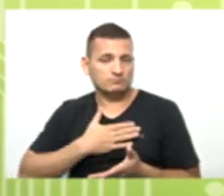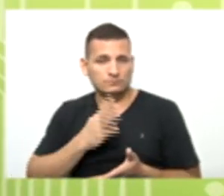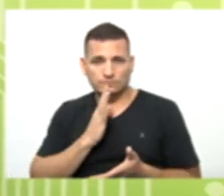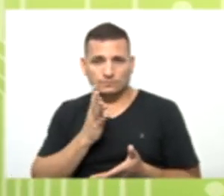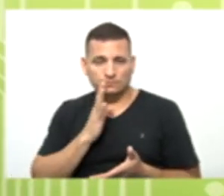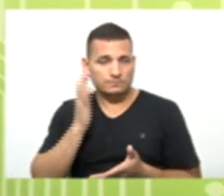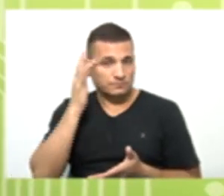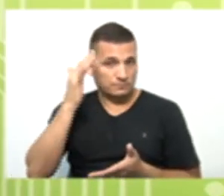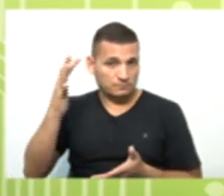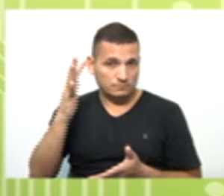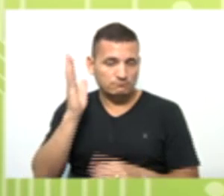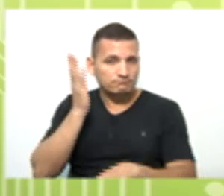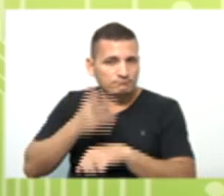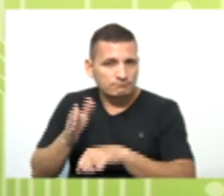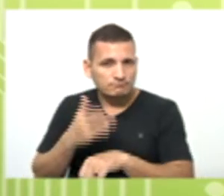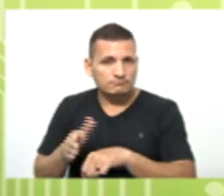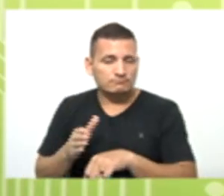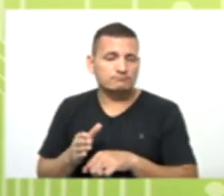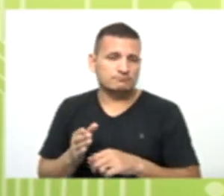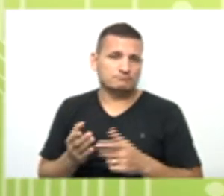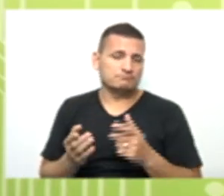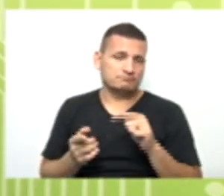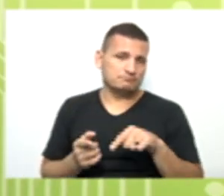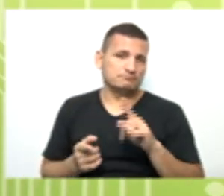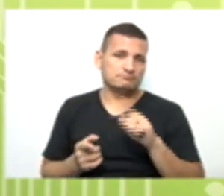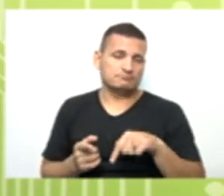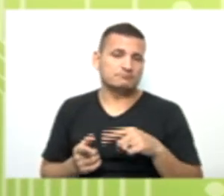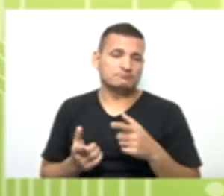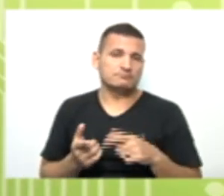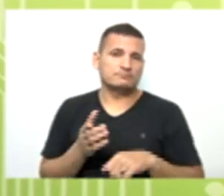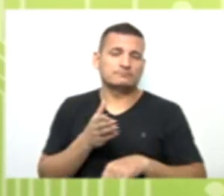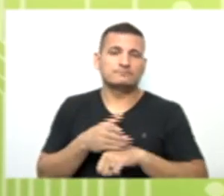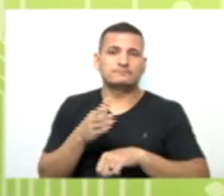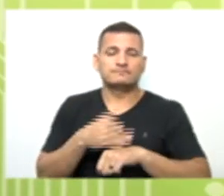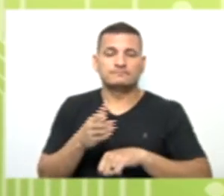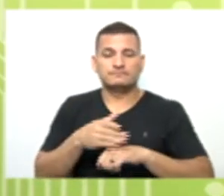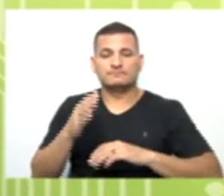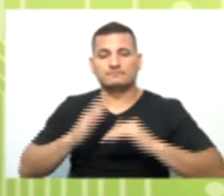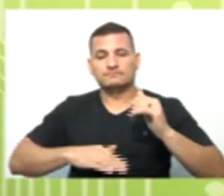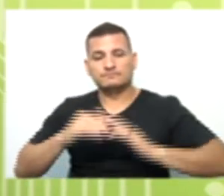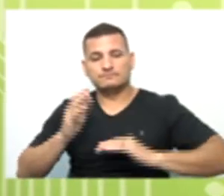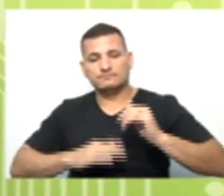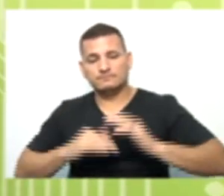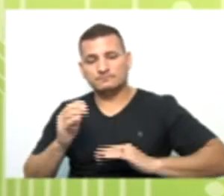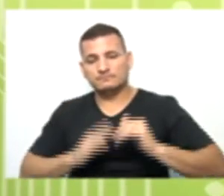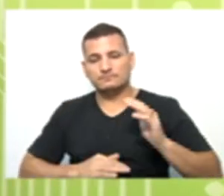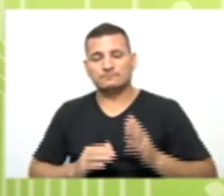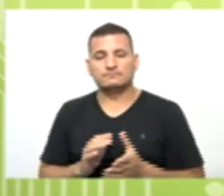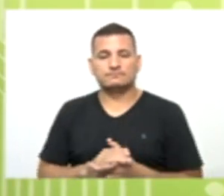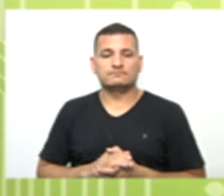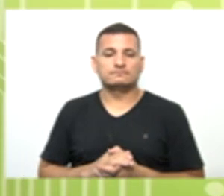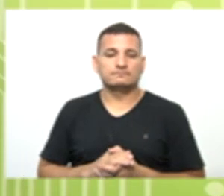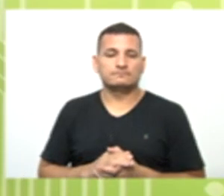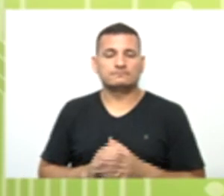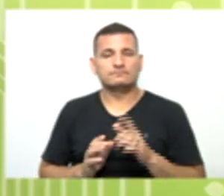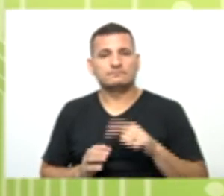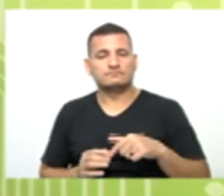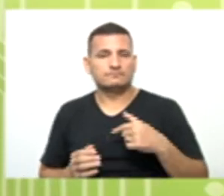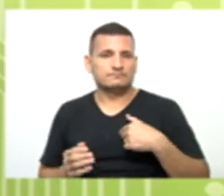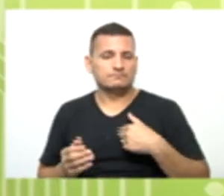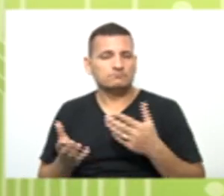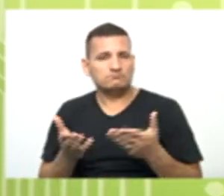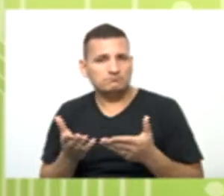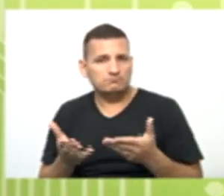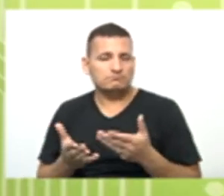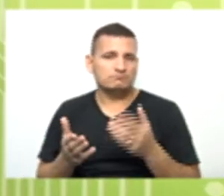teórico na prática, isso é tido como prática profissional, que é o momento em que eu relaciono, eu